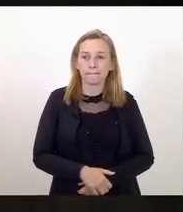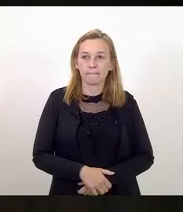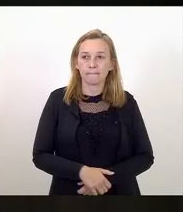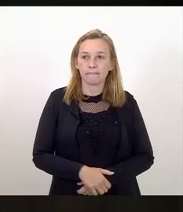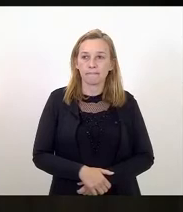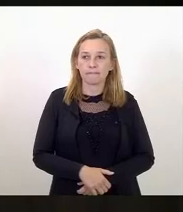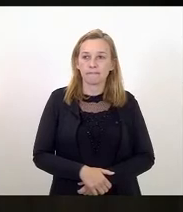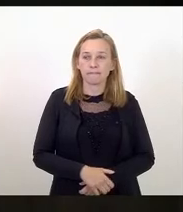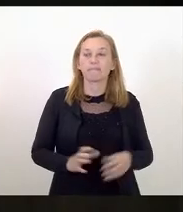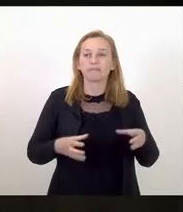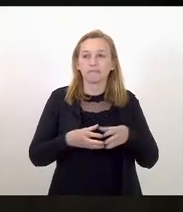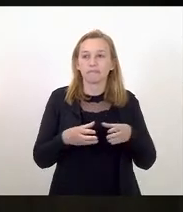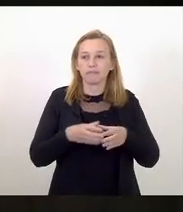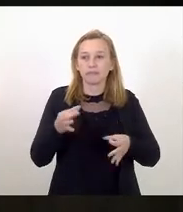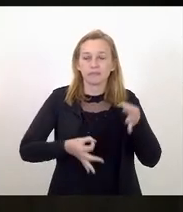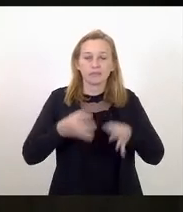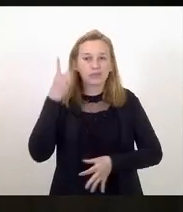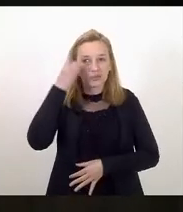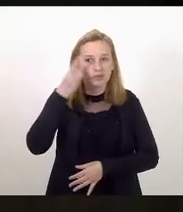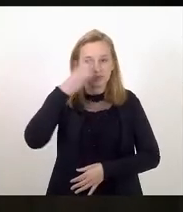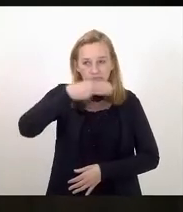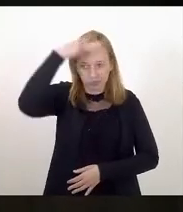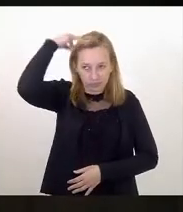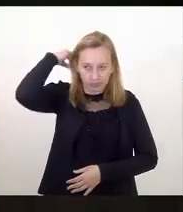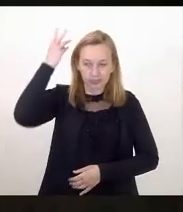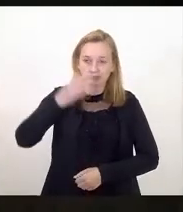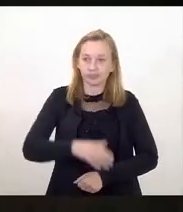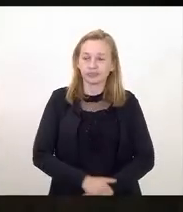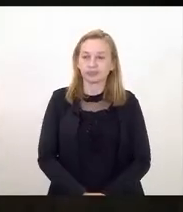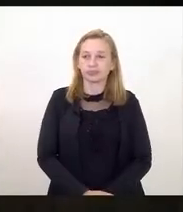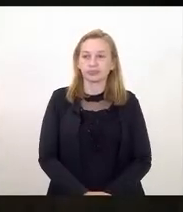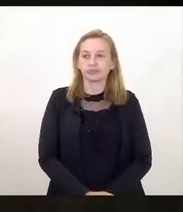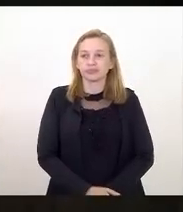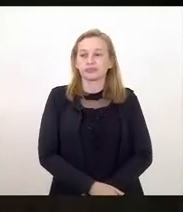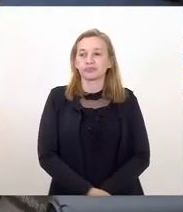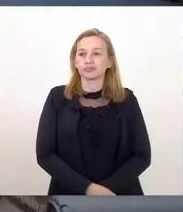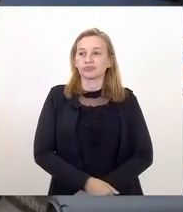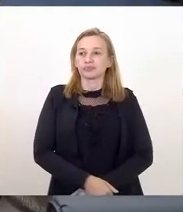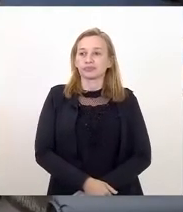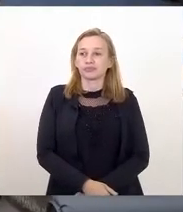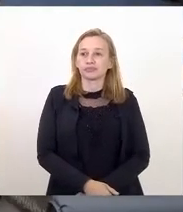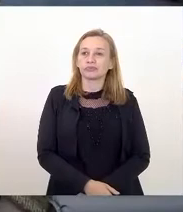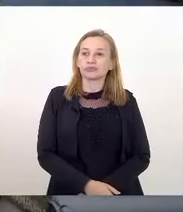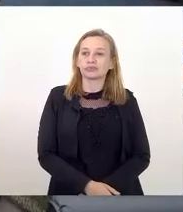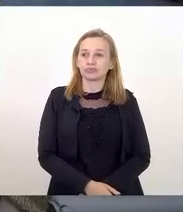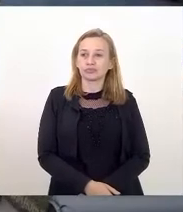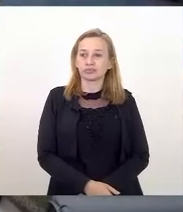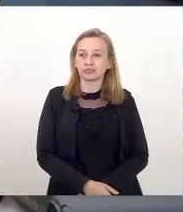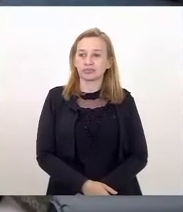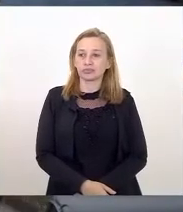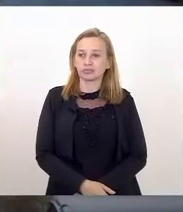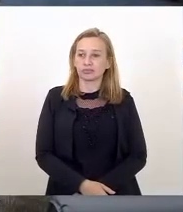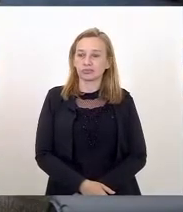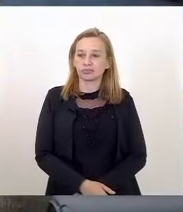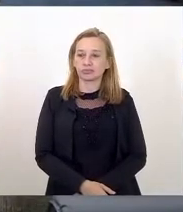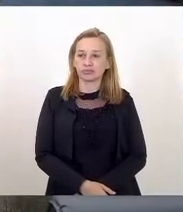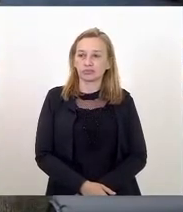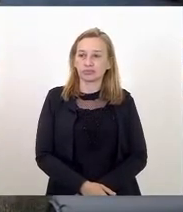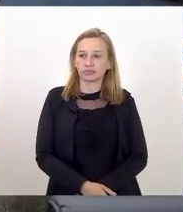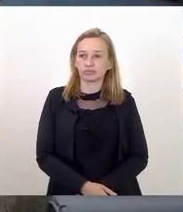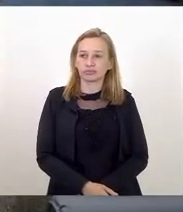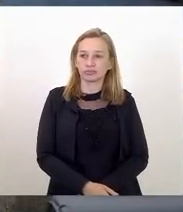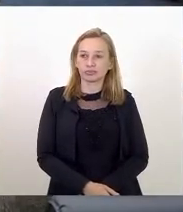pela comissão de constituição e justiça, deputado Márcio Pacheco. Deputado Márcio